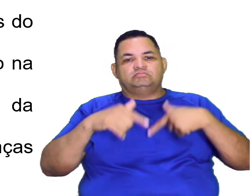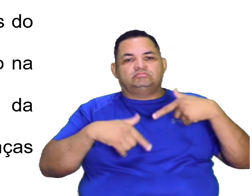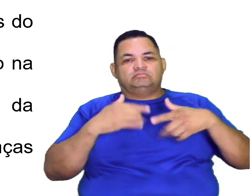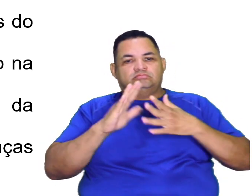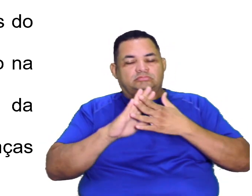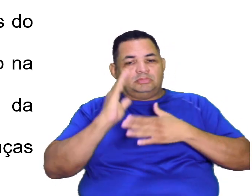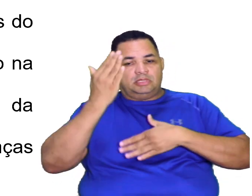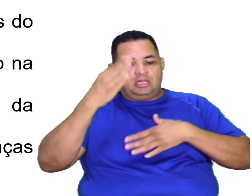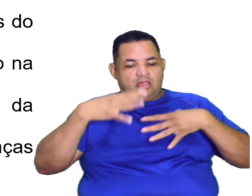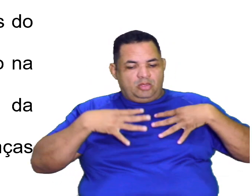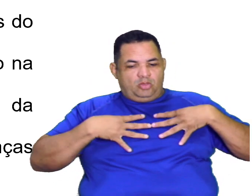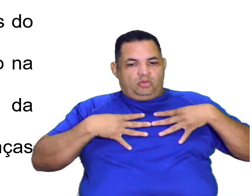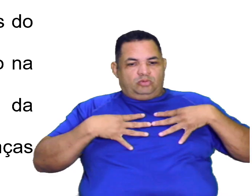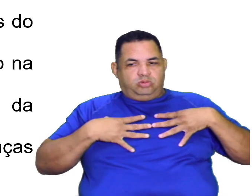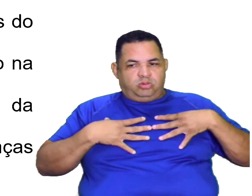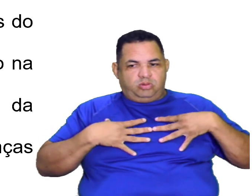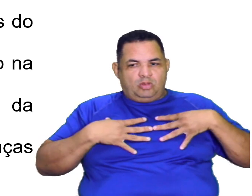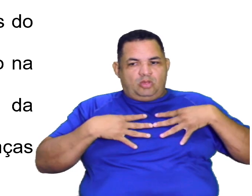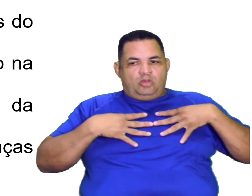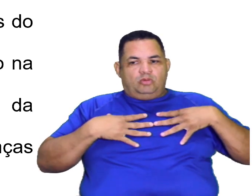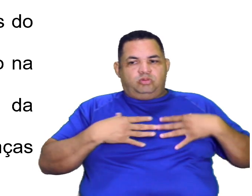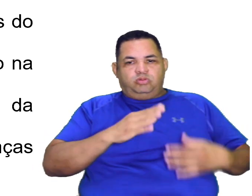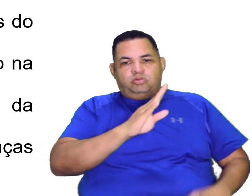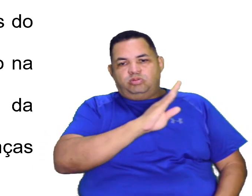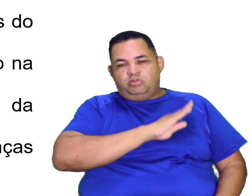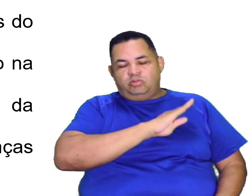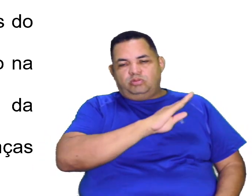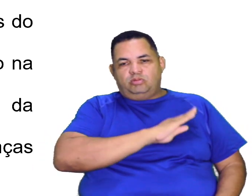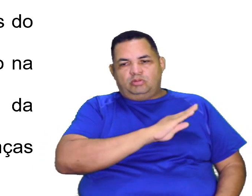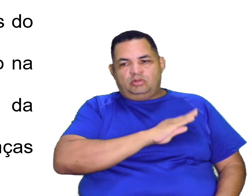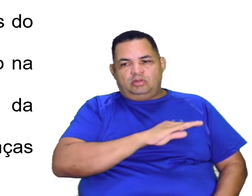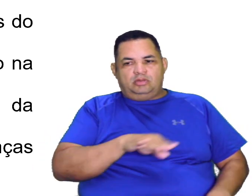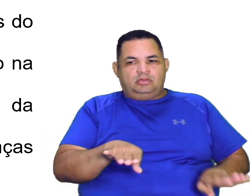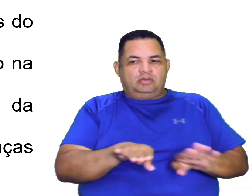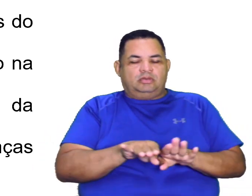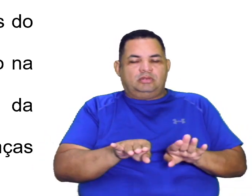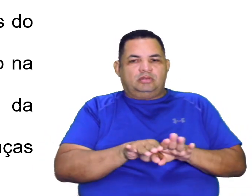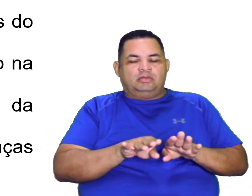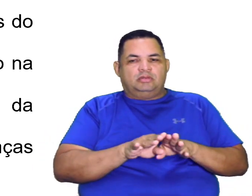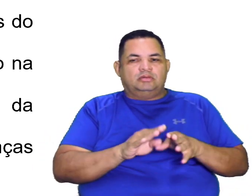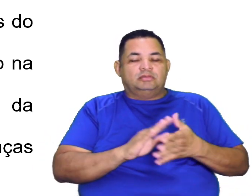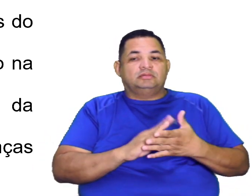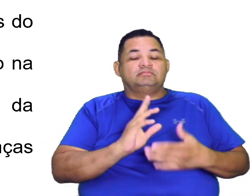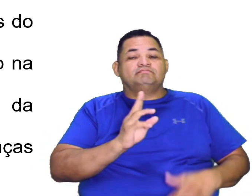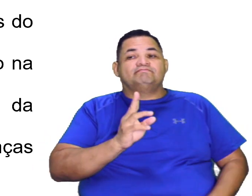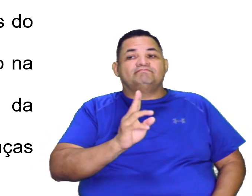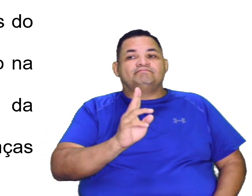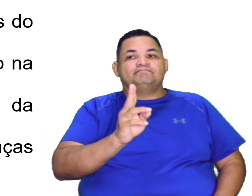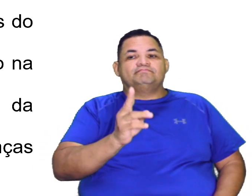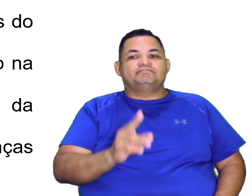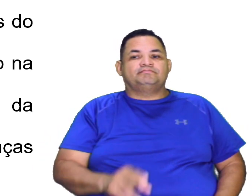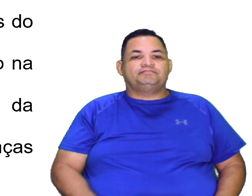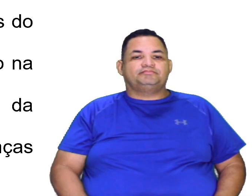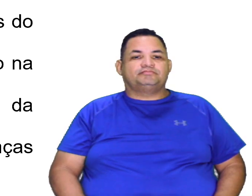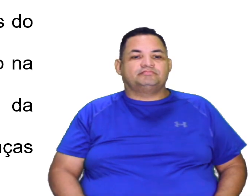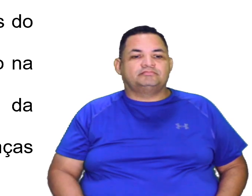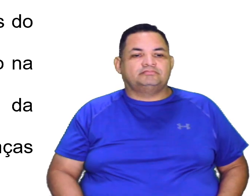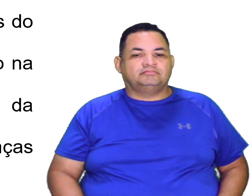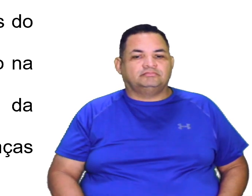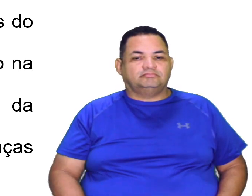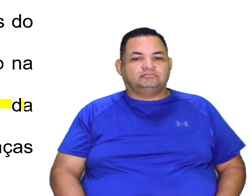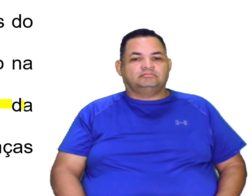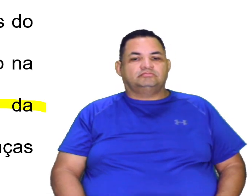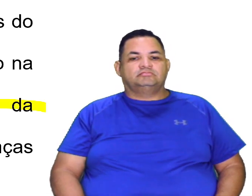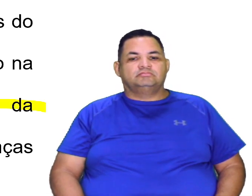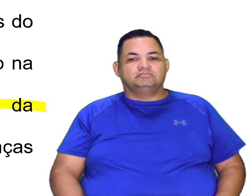capacidade cardiopulmonar, exercícios aeróbicos. Por quê? Para ter a manutenção da autonomia aí